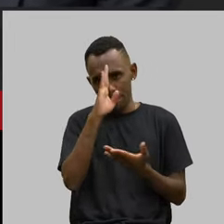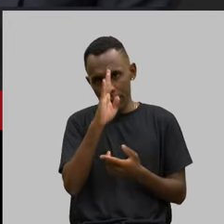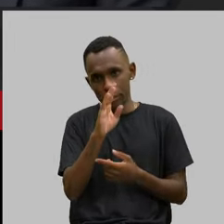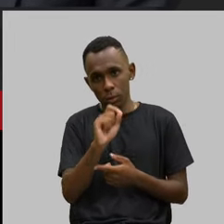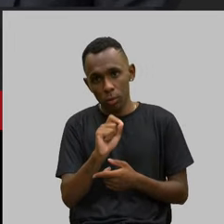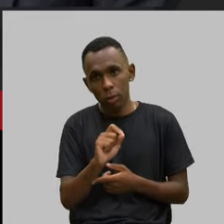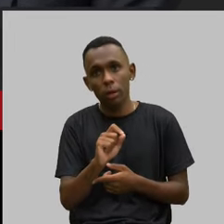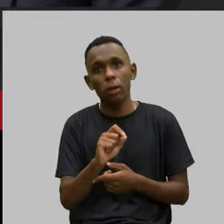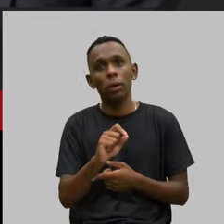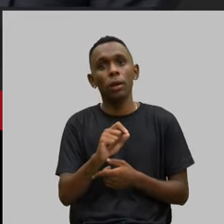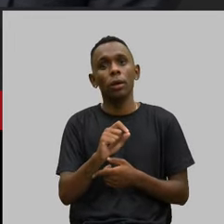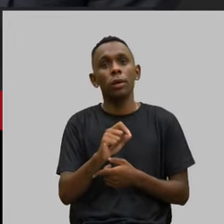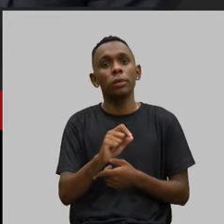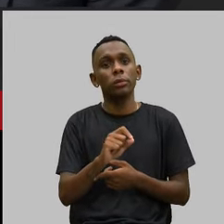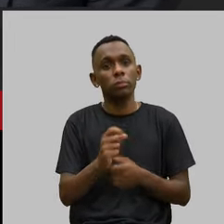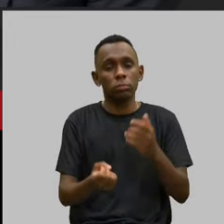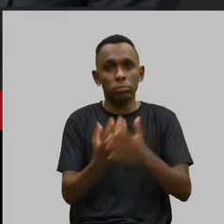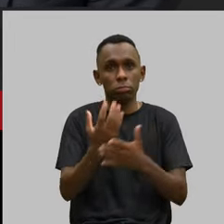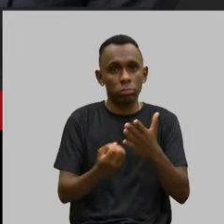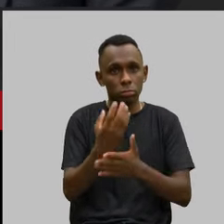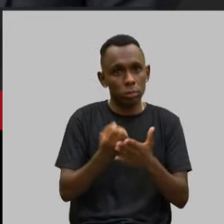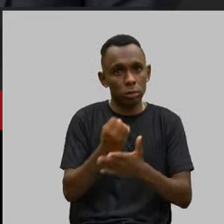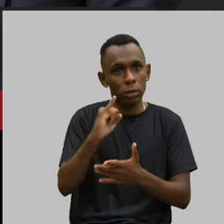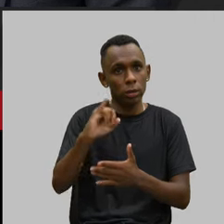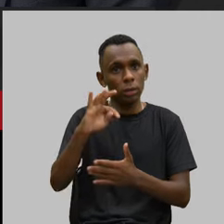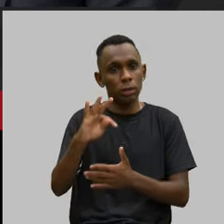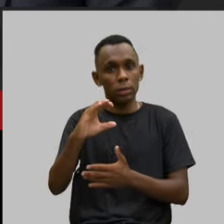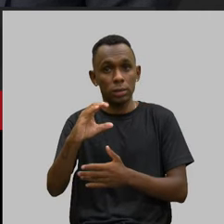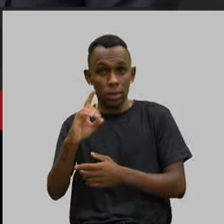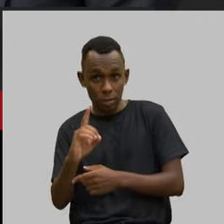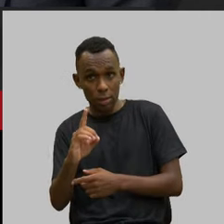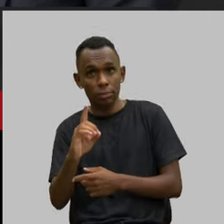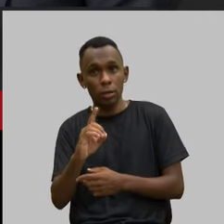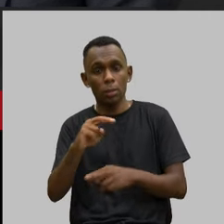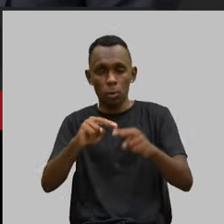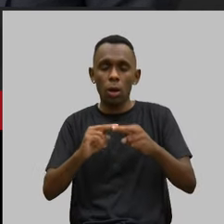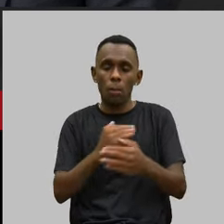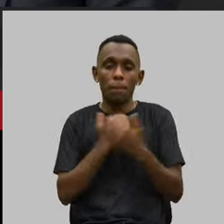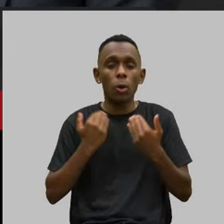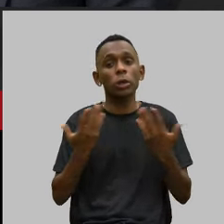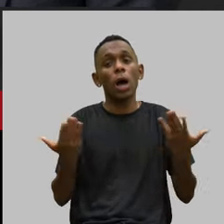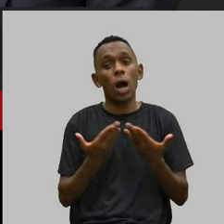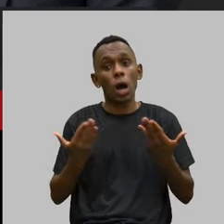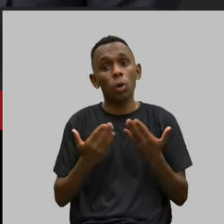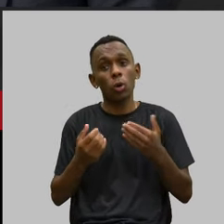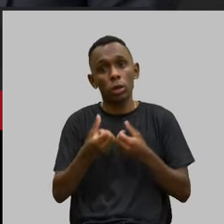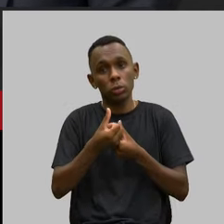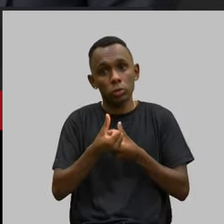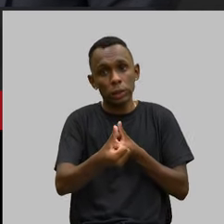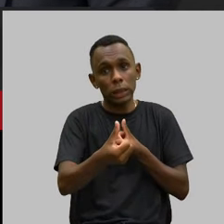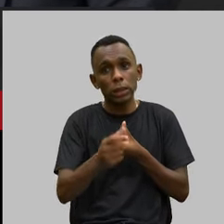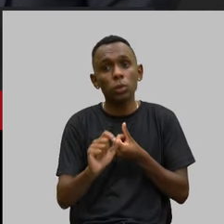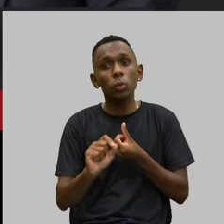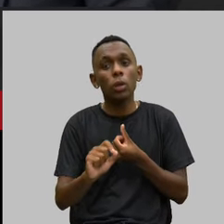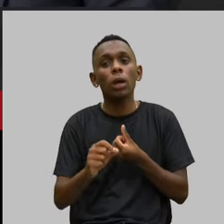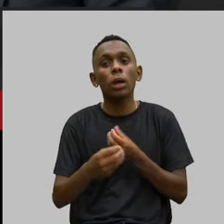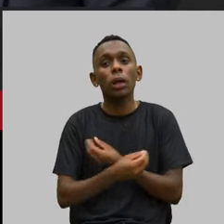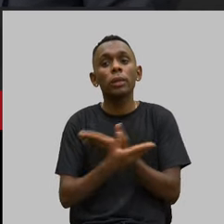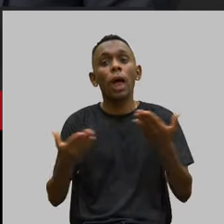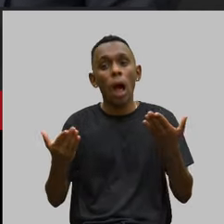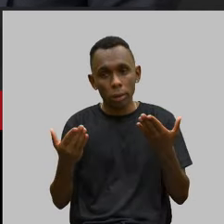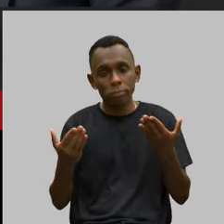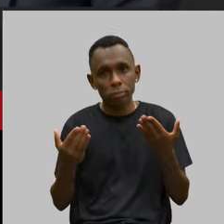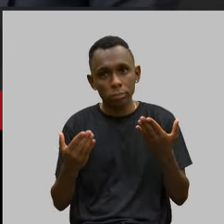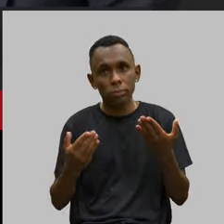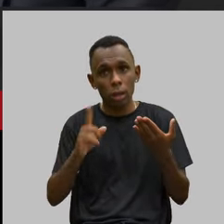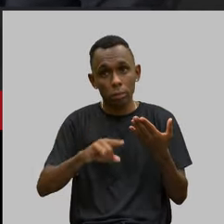fato gerador de tcd que é o causa morte e eh pretendemos agora no segundo semestre entregar os eh